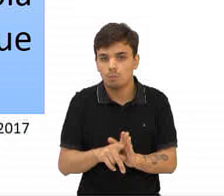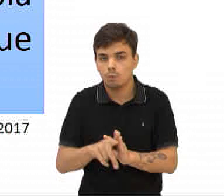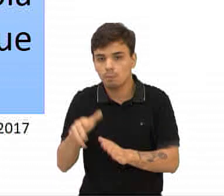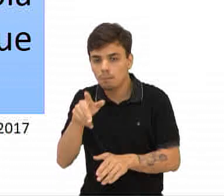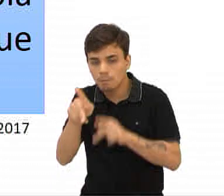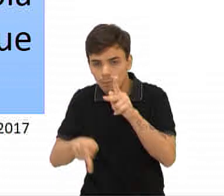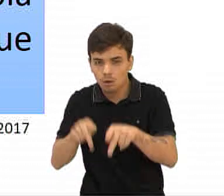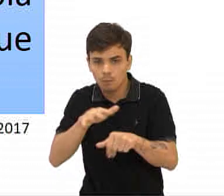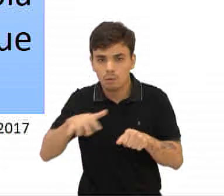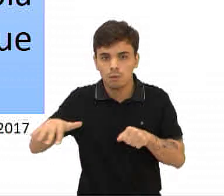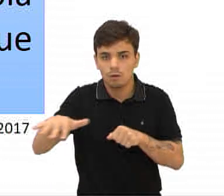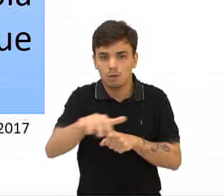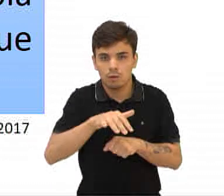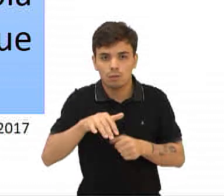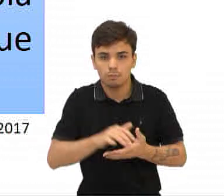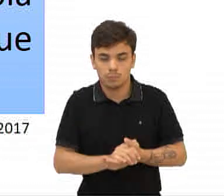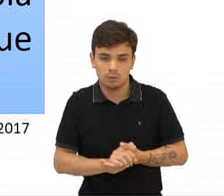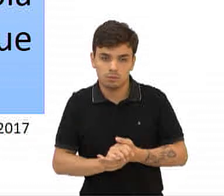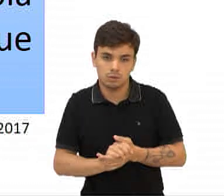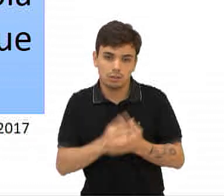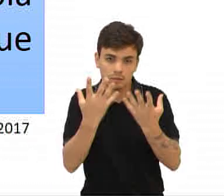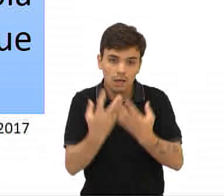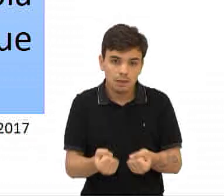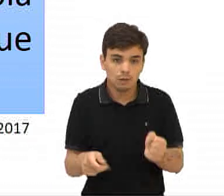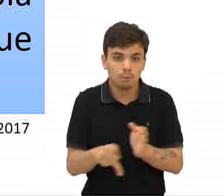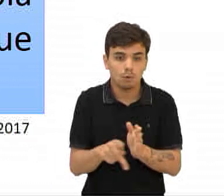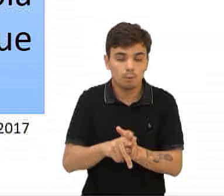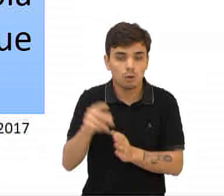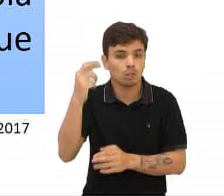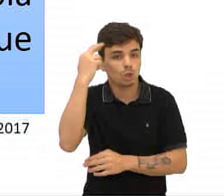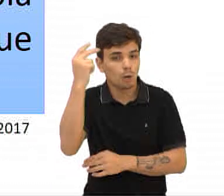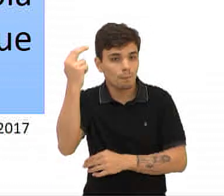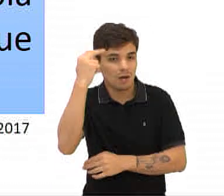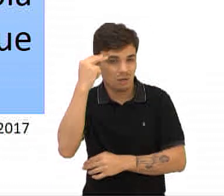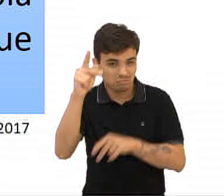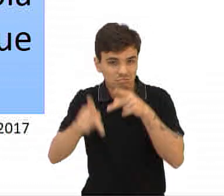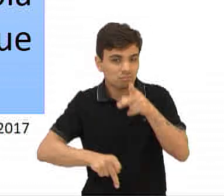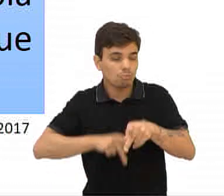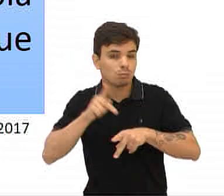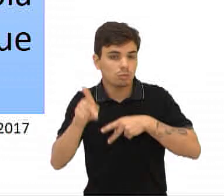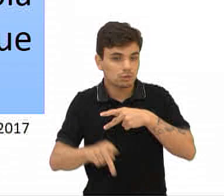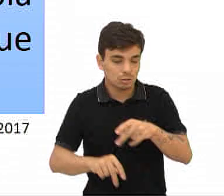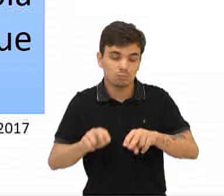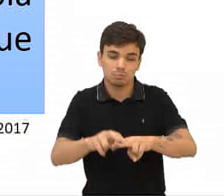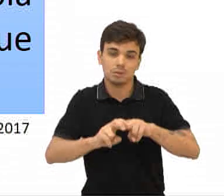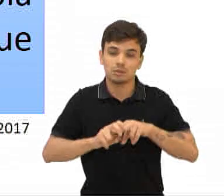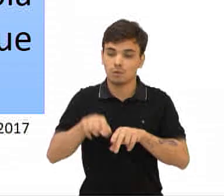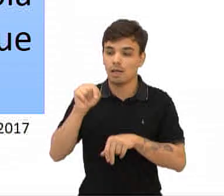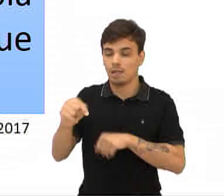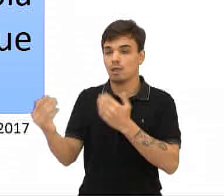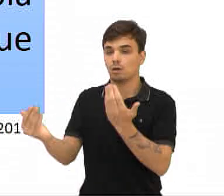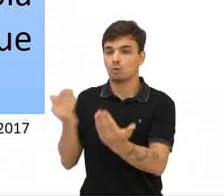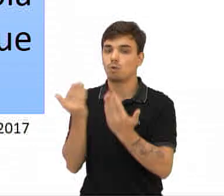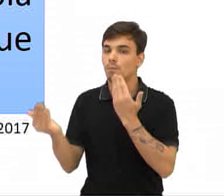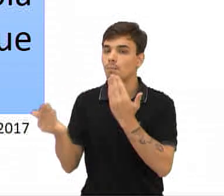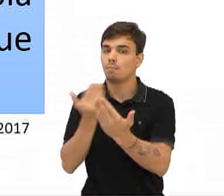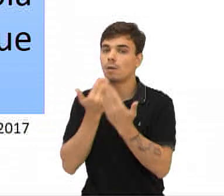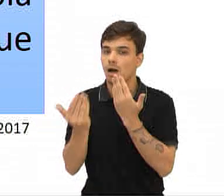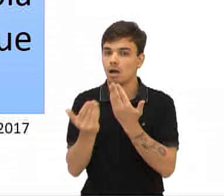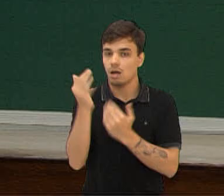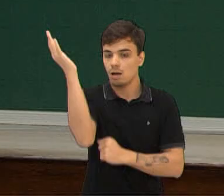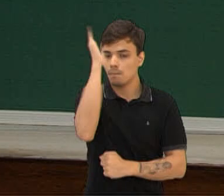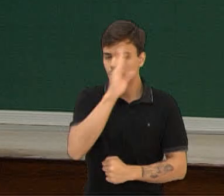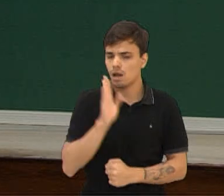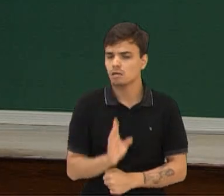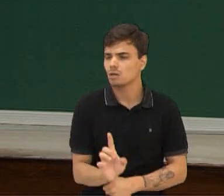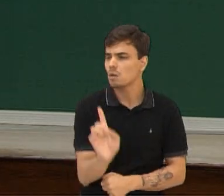seriam considerados normais pela população. Então, ele compara o quê? Compara o Brasil